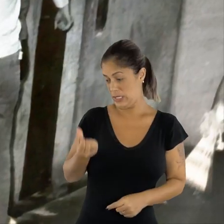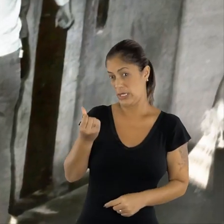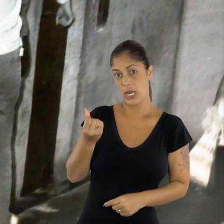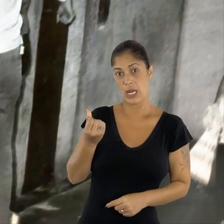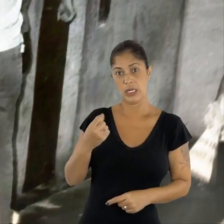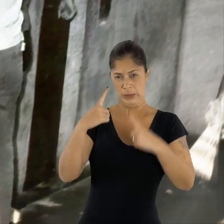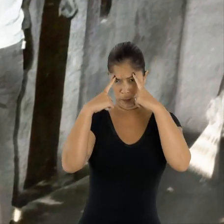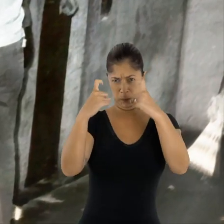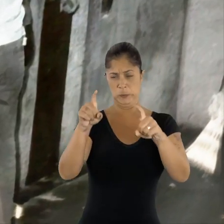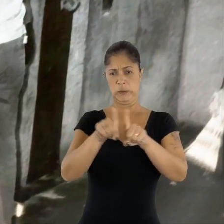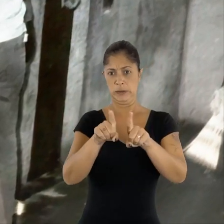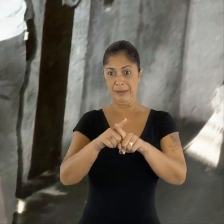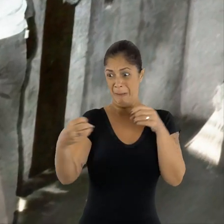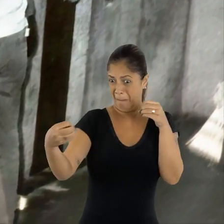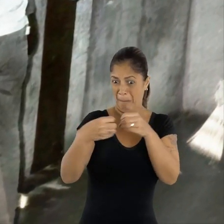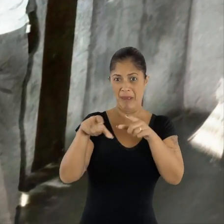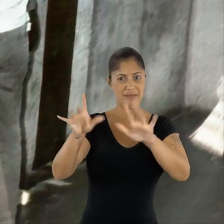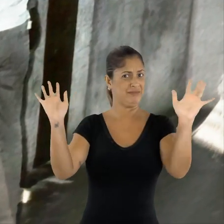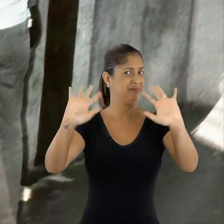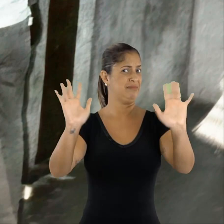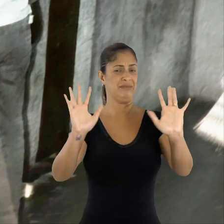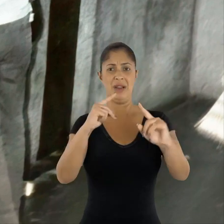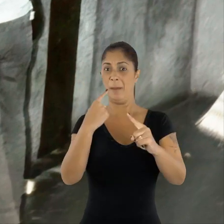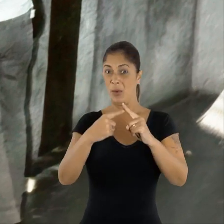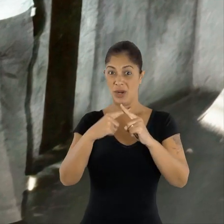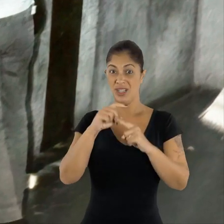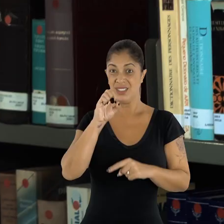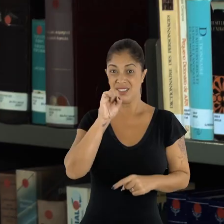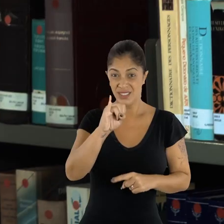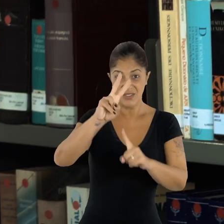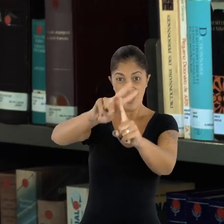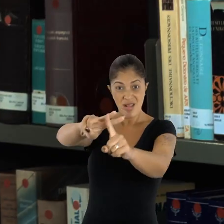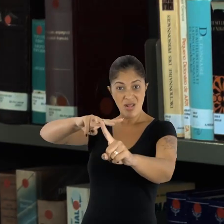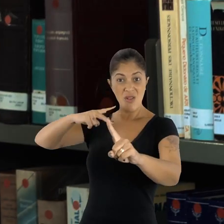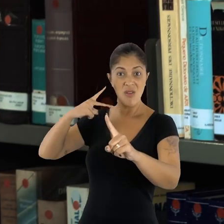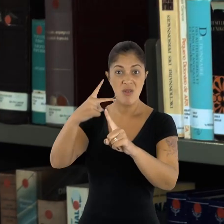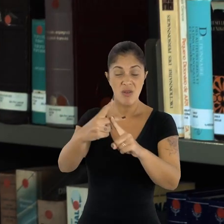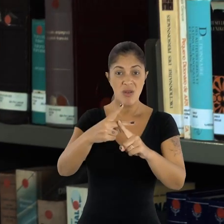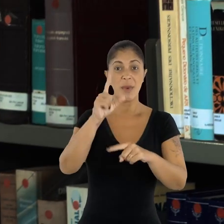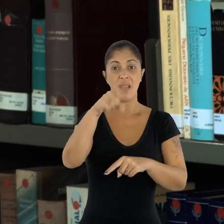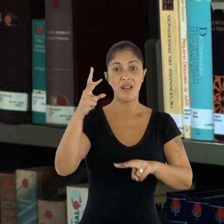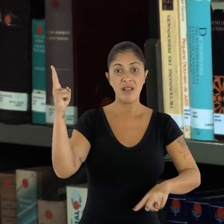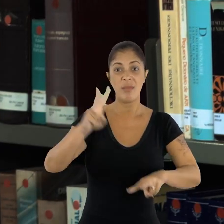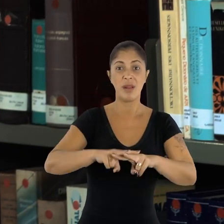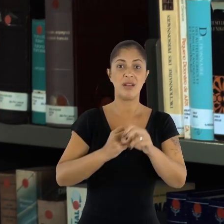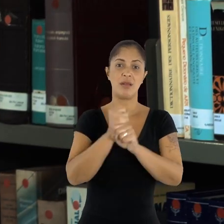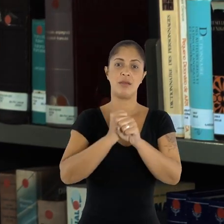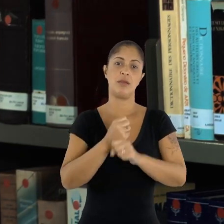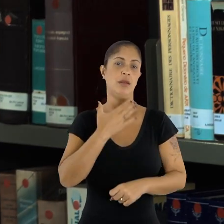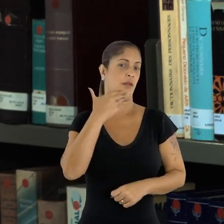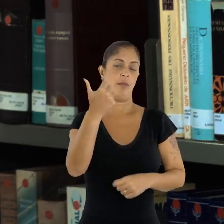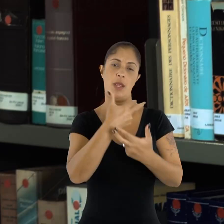6 éramos terroristas. Não se aproximem deles, porque senão a pena de vocês vai ficar mais complicada ainda. E